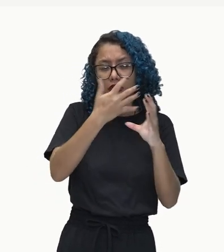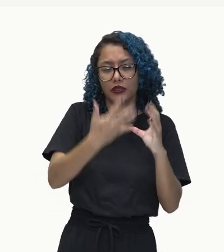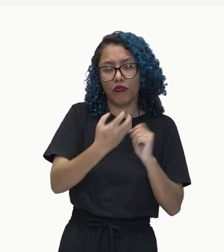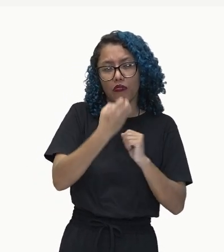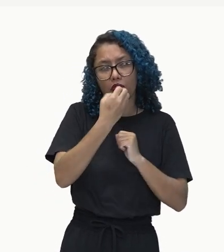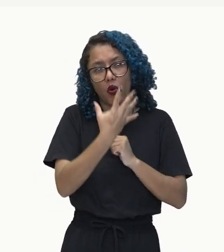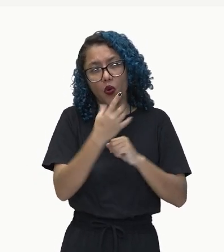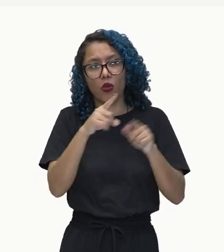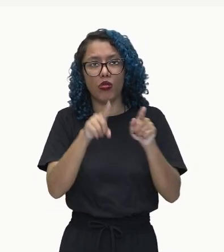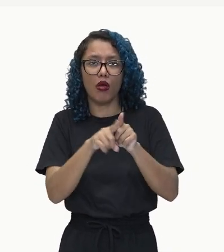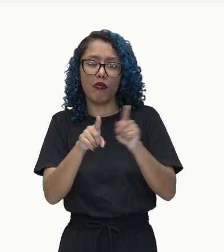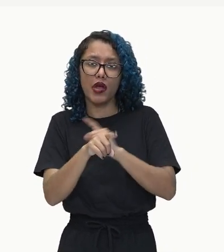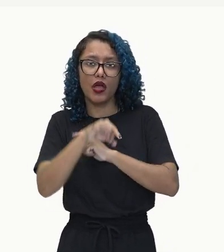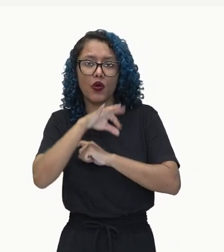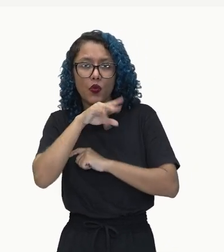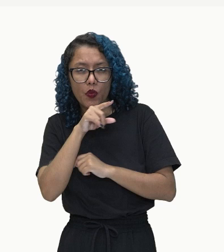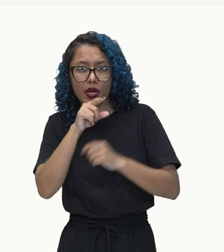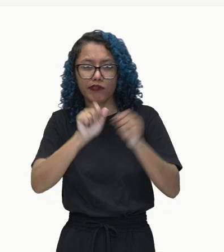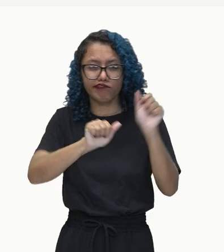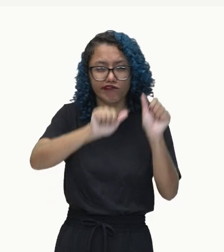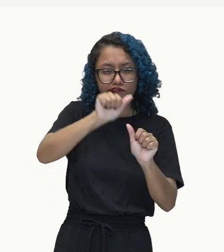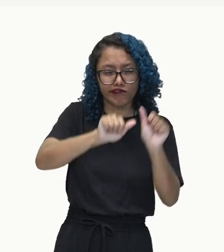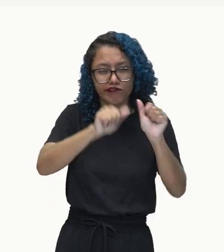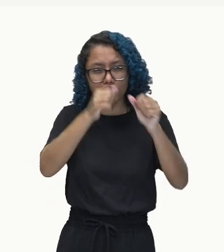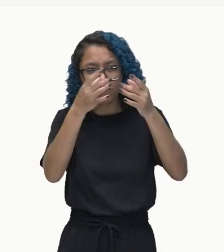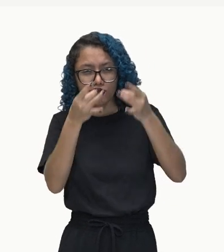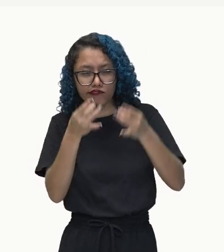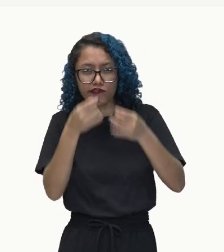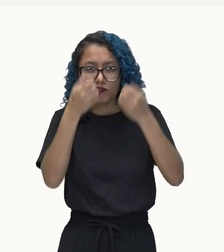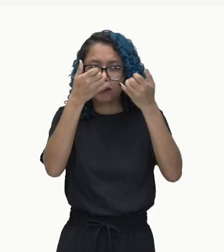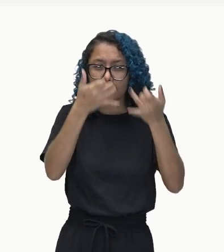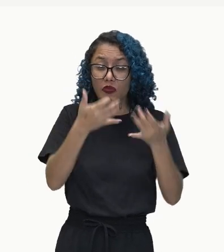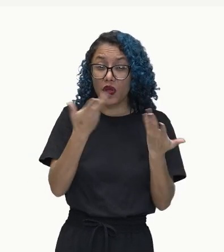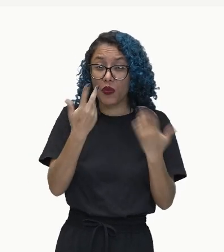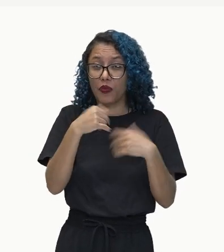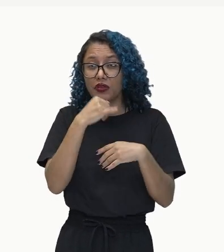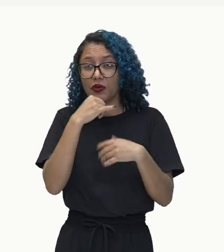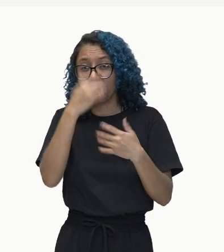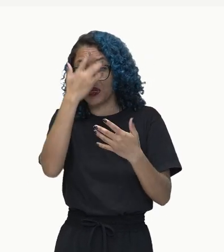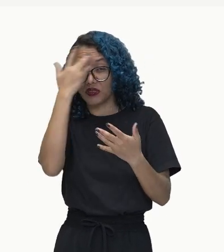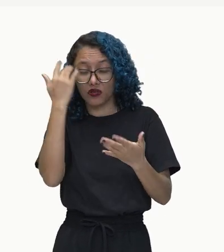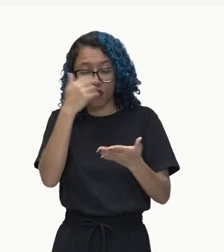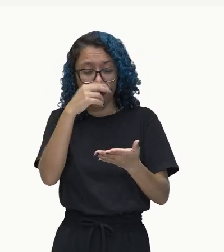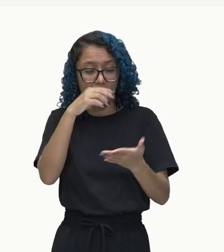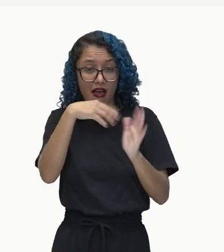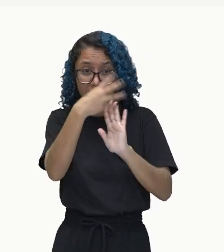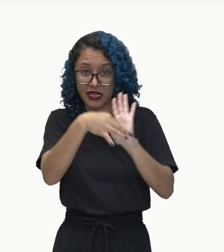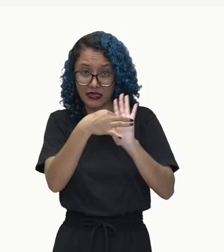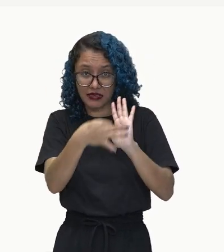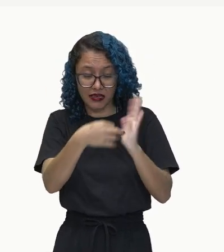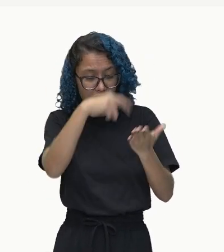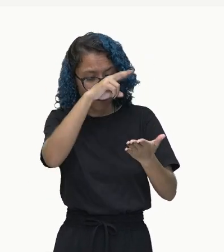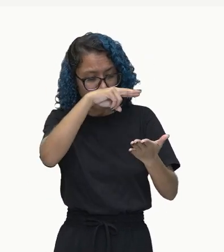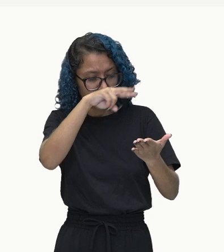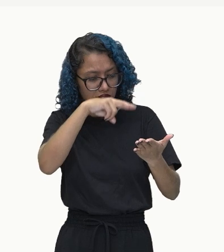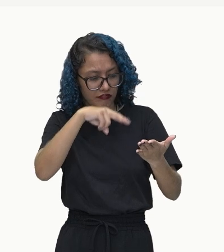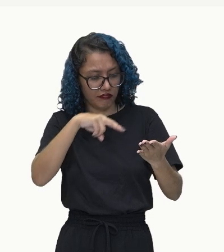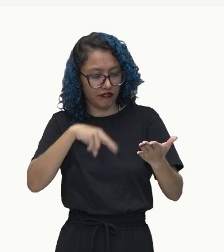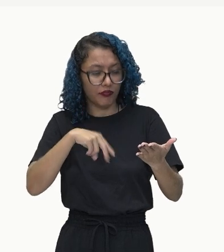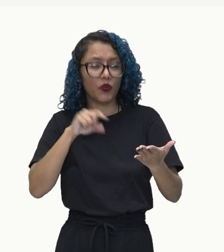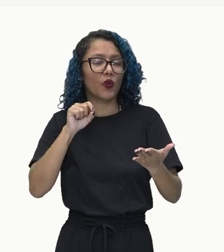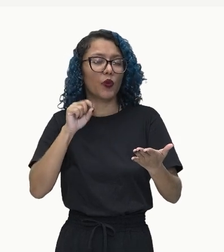negativos, indicando ali um ponto em que o leitor, ao ler essa resenha, ele